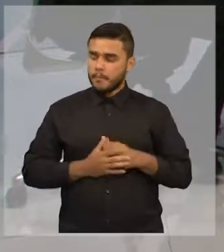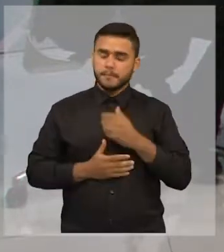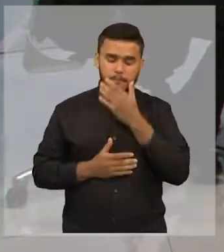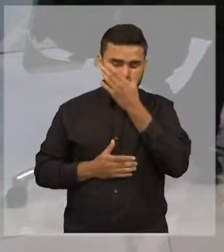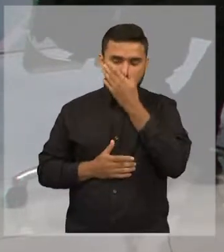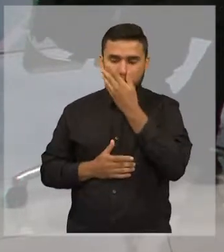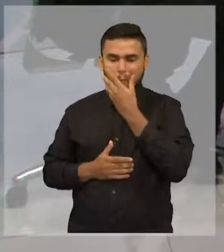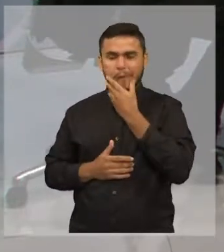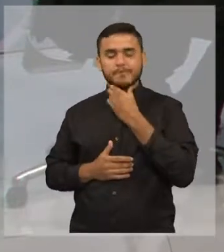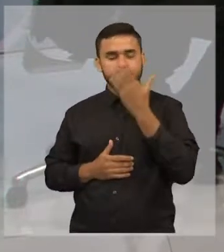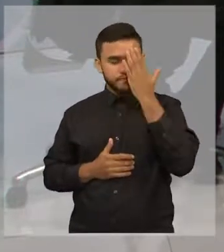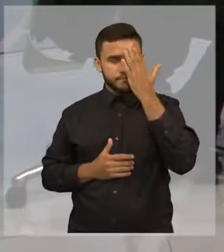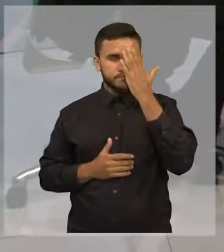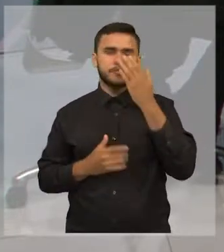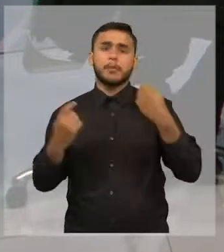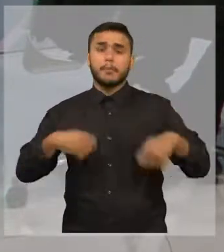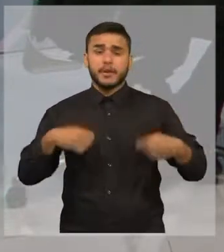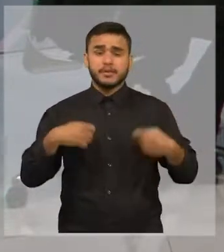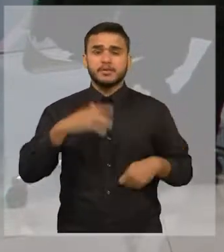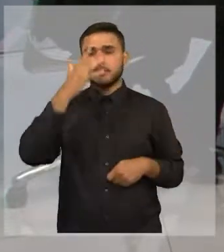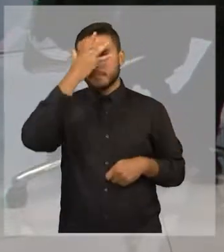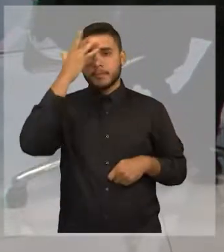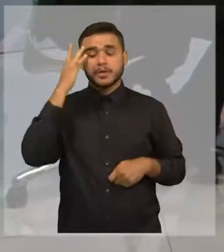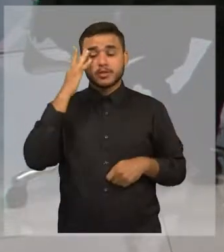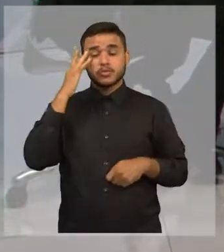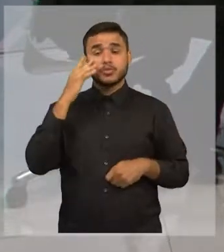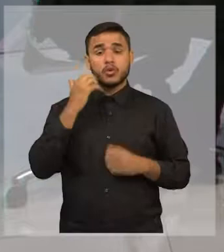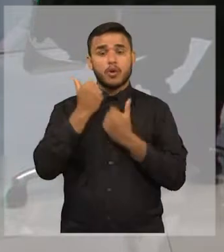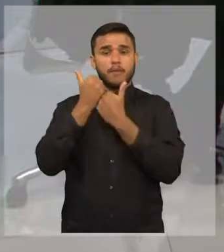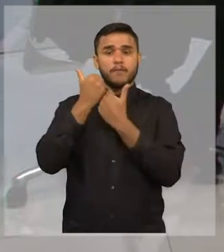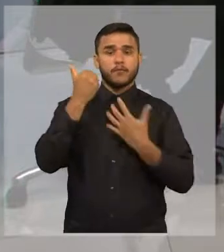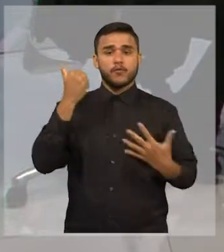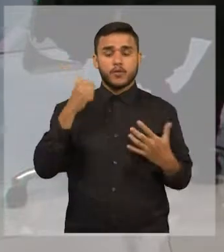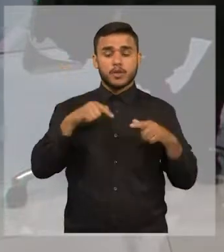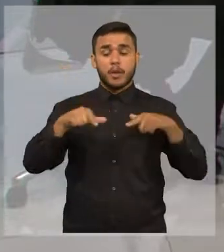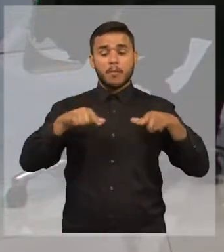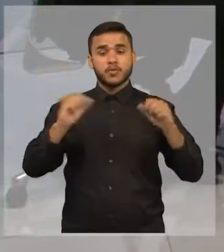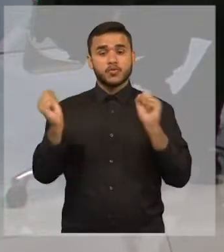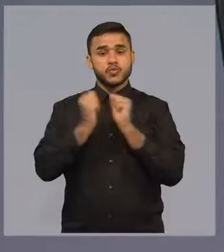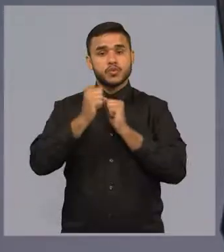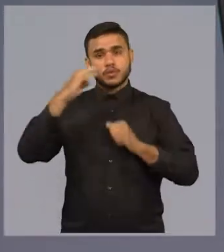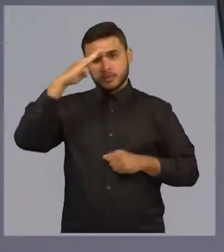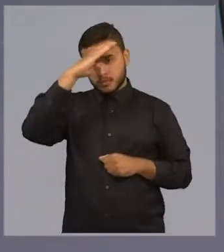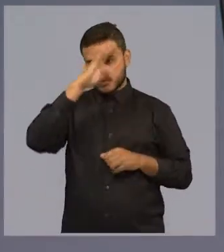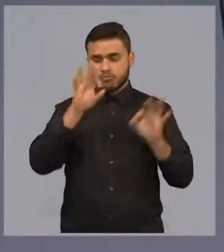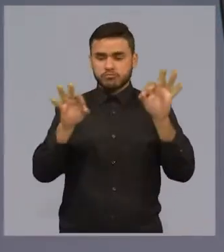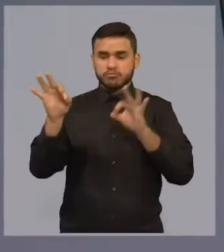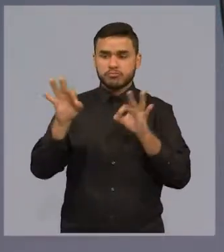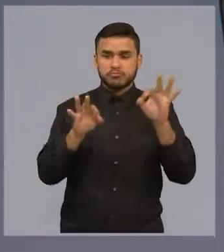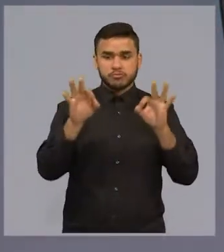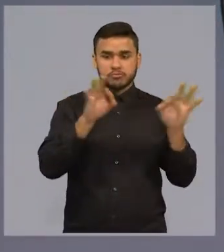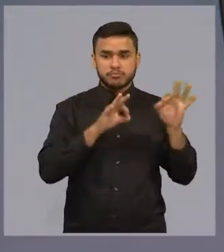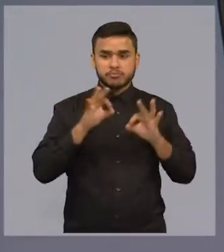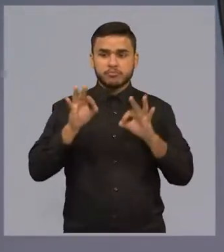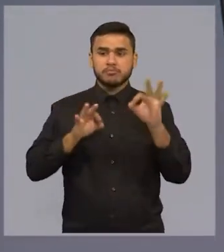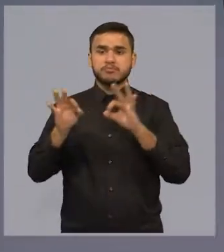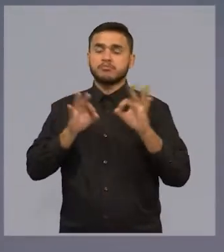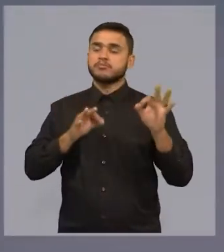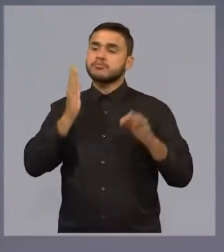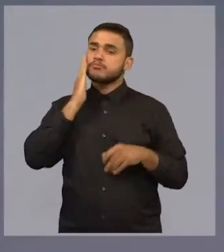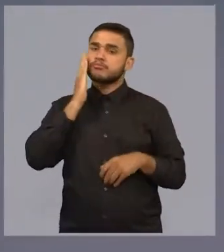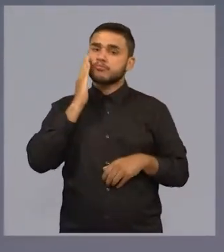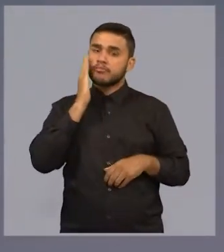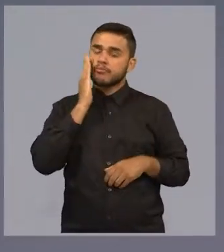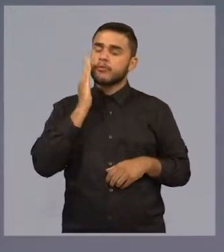que entenda de marketing, que seja comprometido com as ideias dele para burilá-las e para